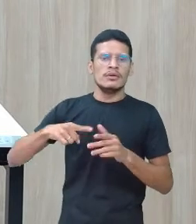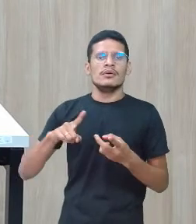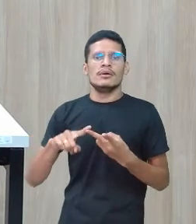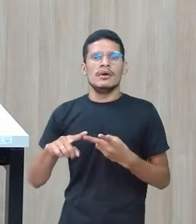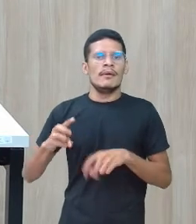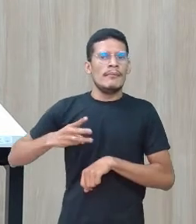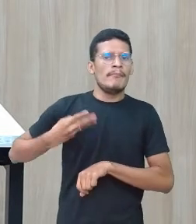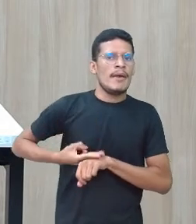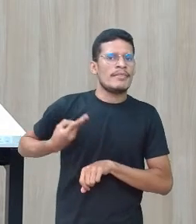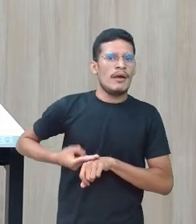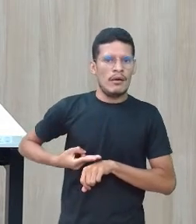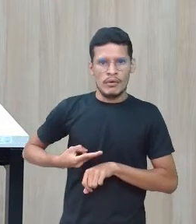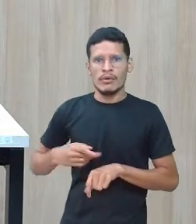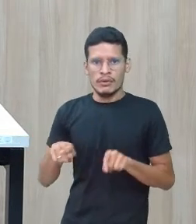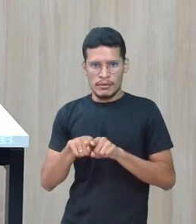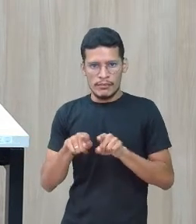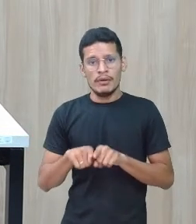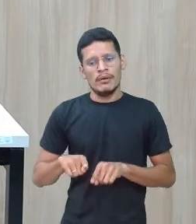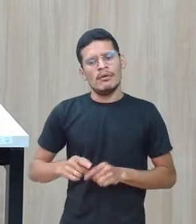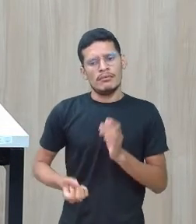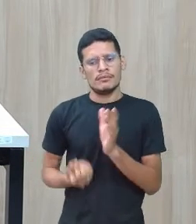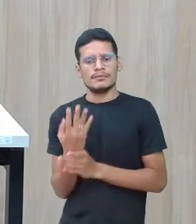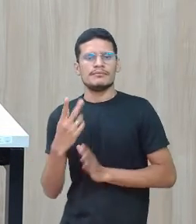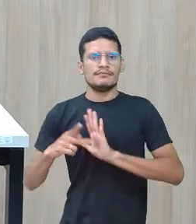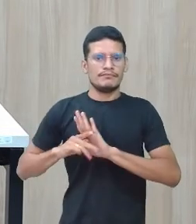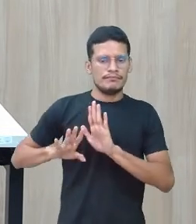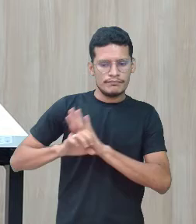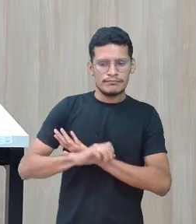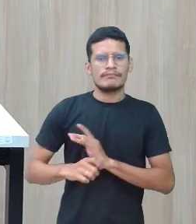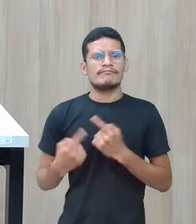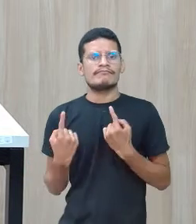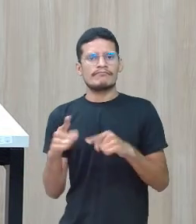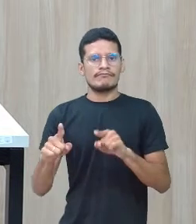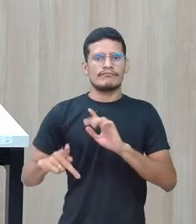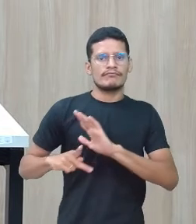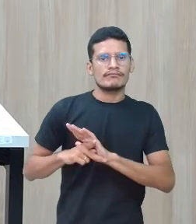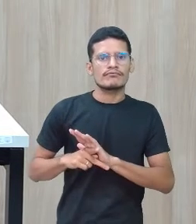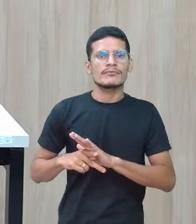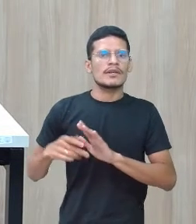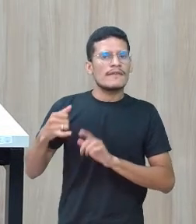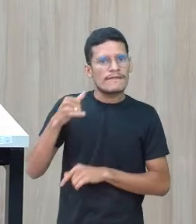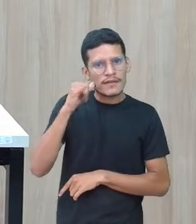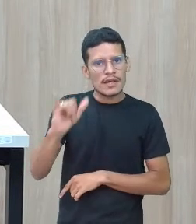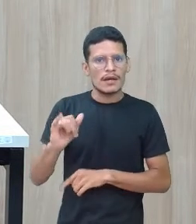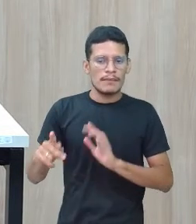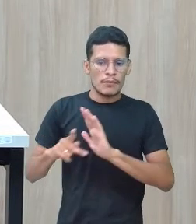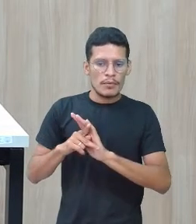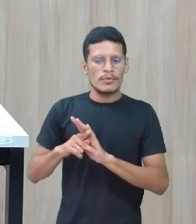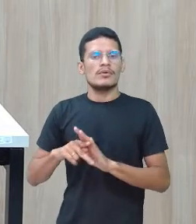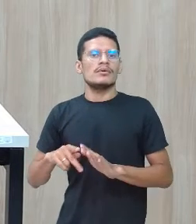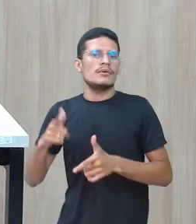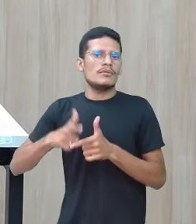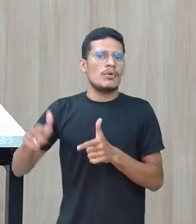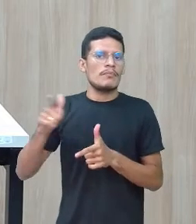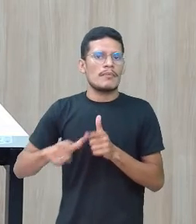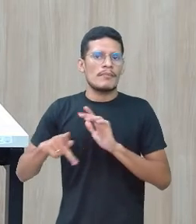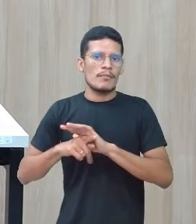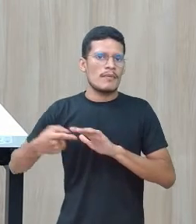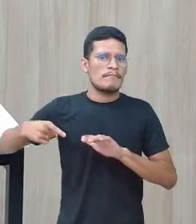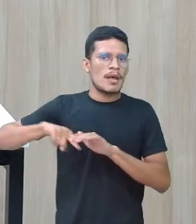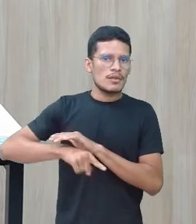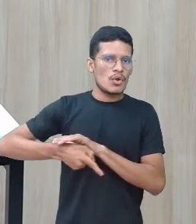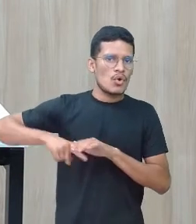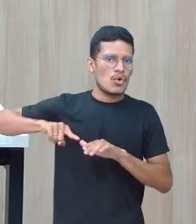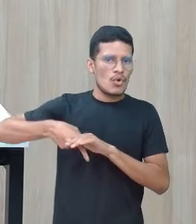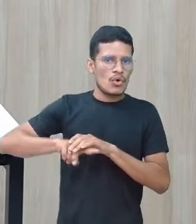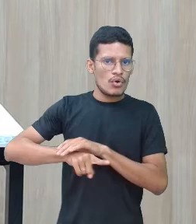também produzir bactérias que vão combater realmente esse tipo de poluição causada pelo petróleo, que é uma